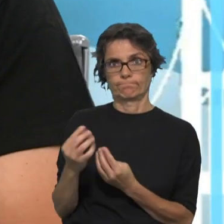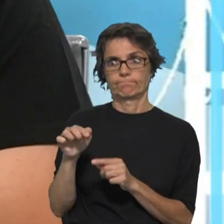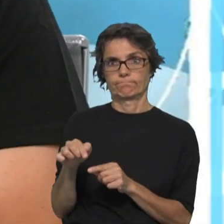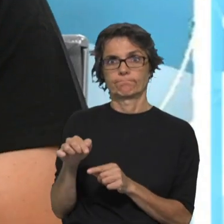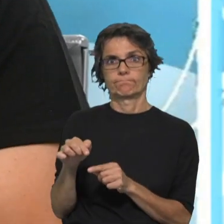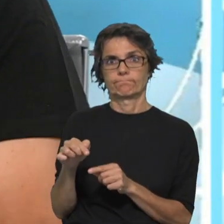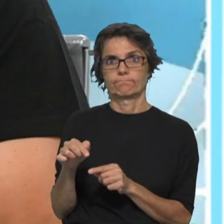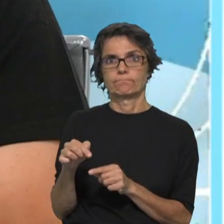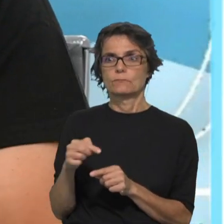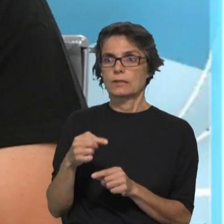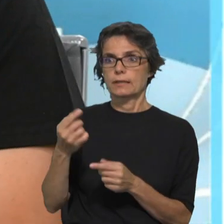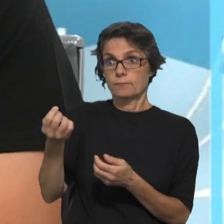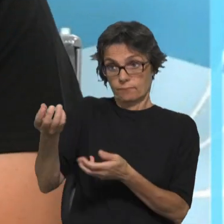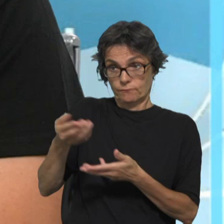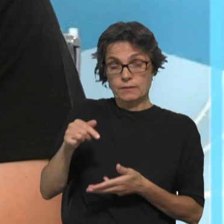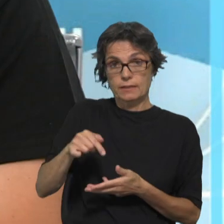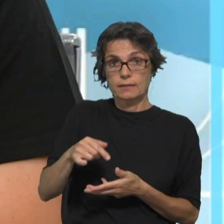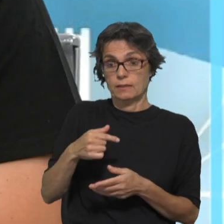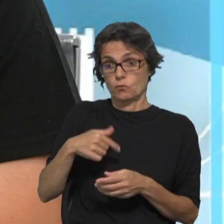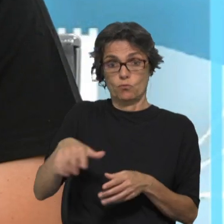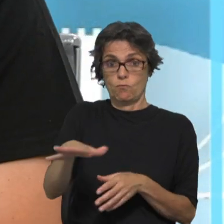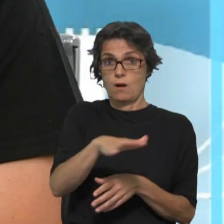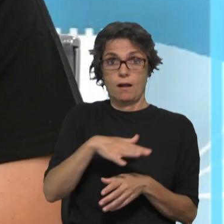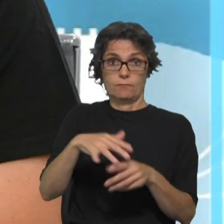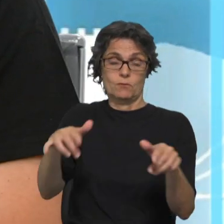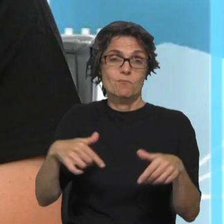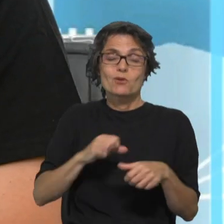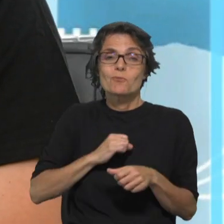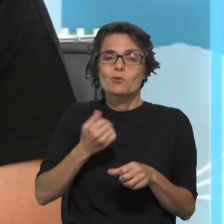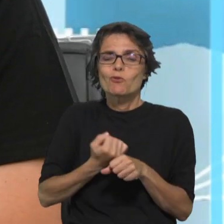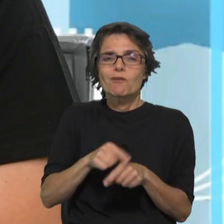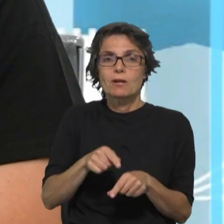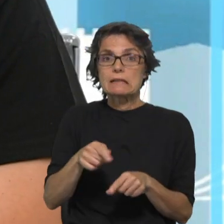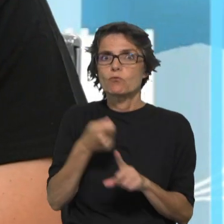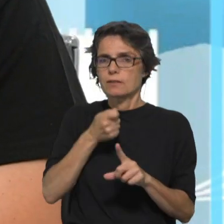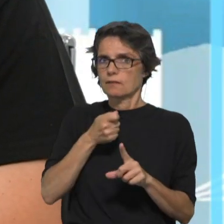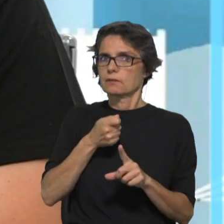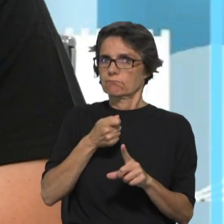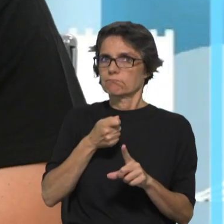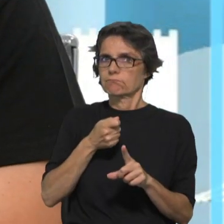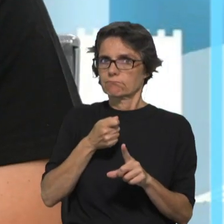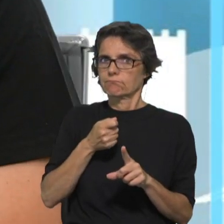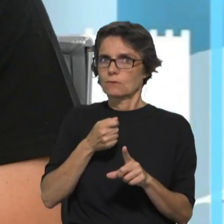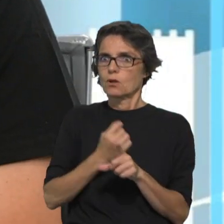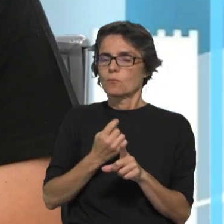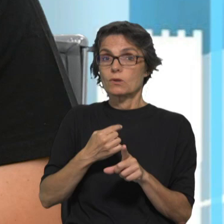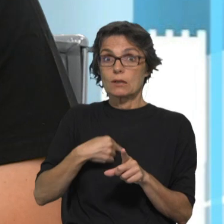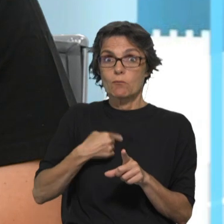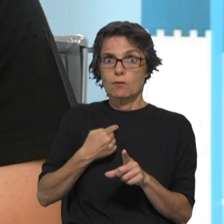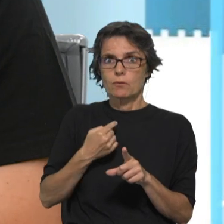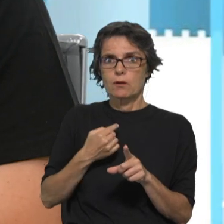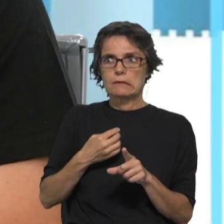o lugar onde eu vivo, onde eu trabalho todos os dias, a princípio é um desafio grande, imenso, né? Porque há toda uma preocupação